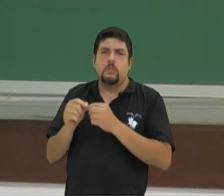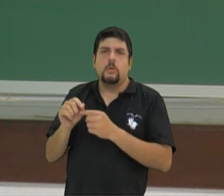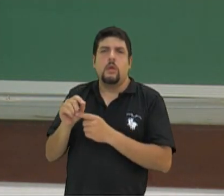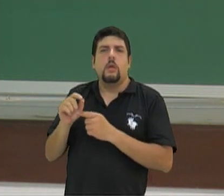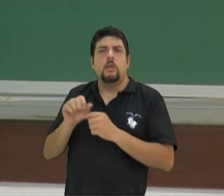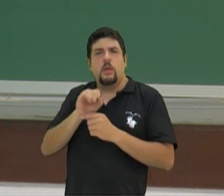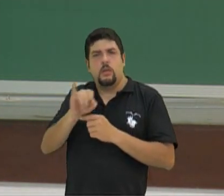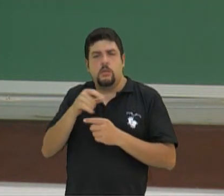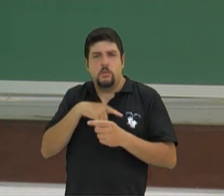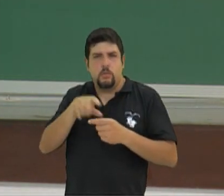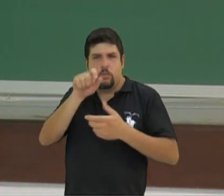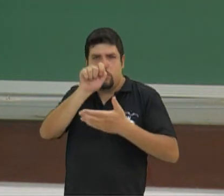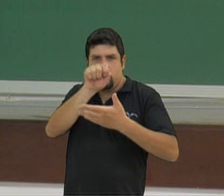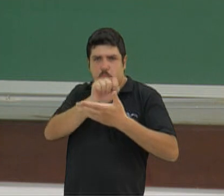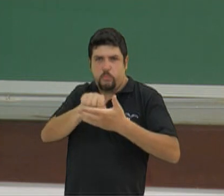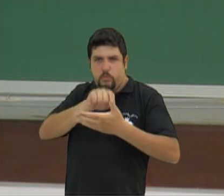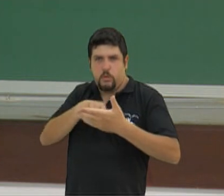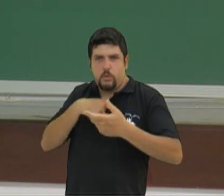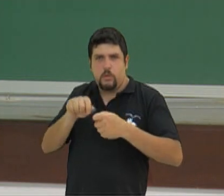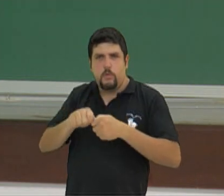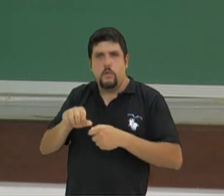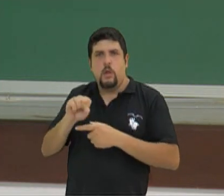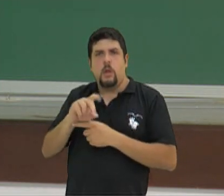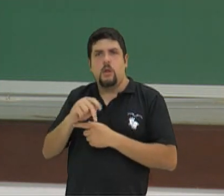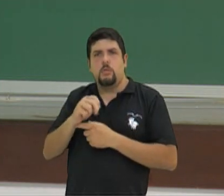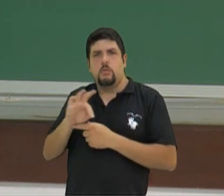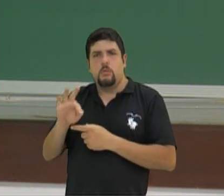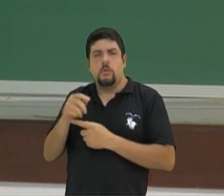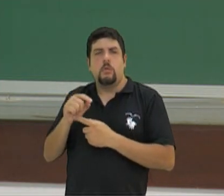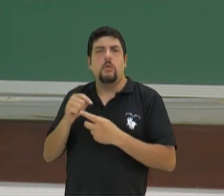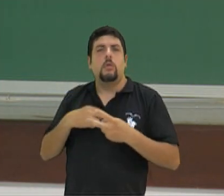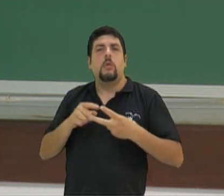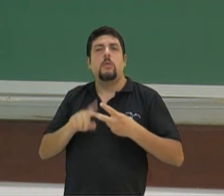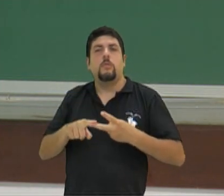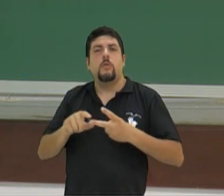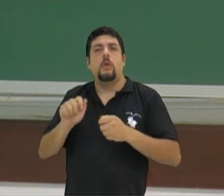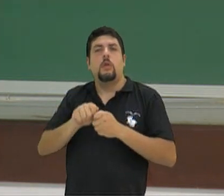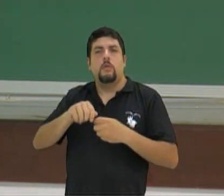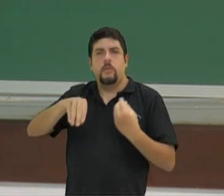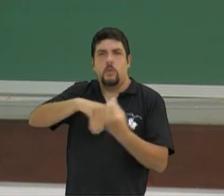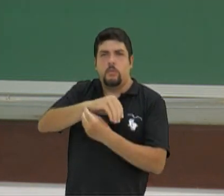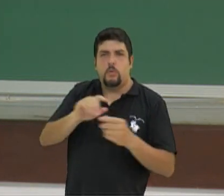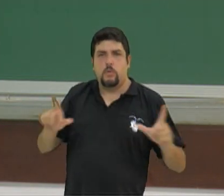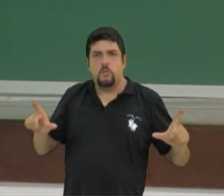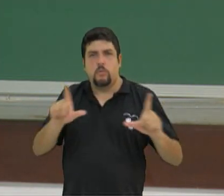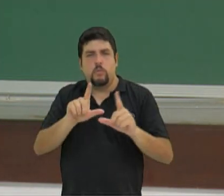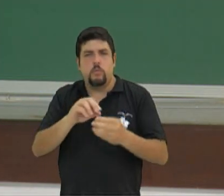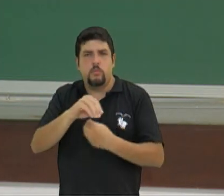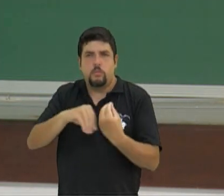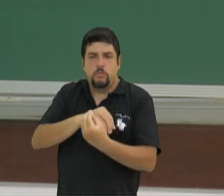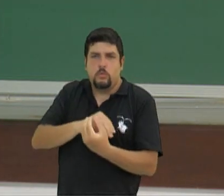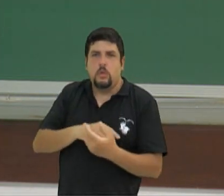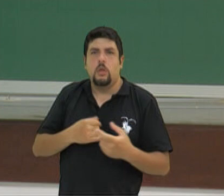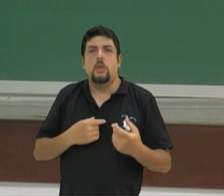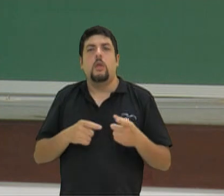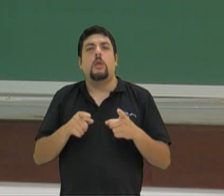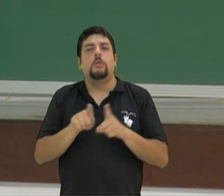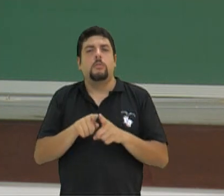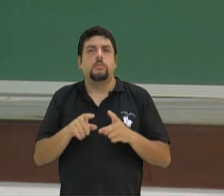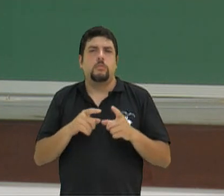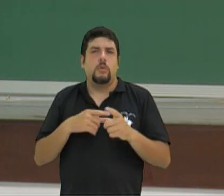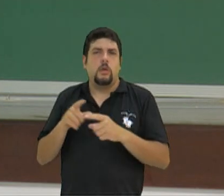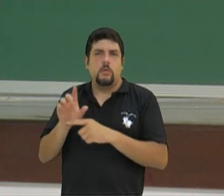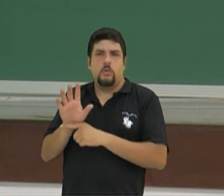fez os top trick, que ele botou o cross-solve, tudo já vai ficar bem interessante, fora a ideia do